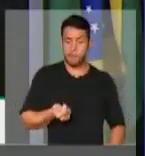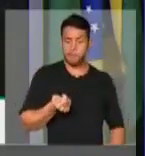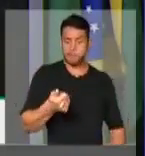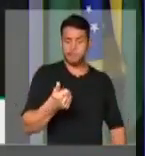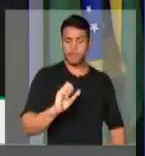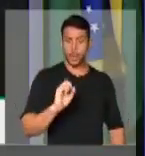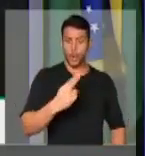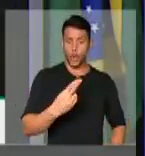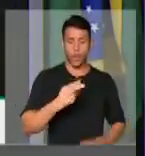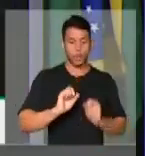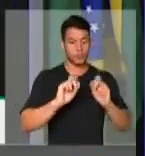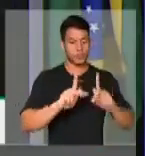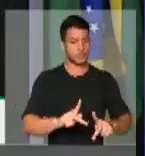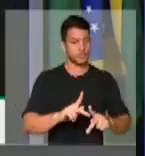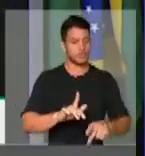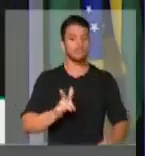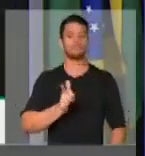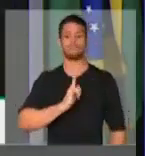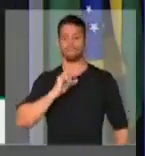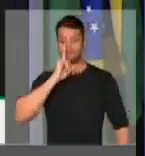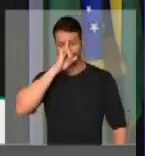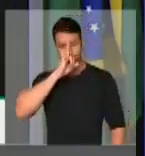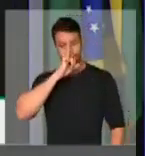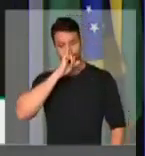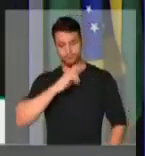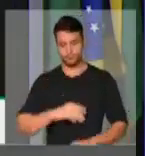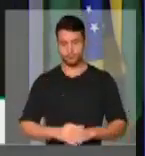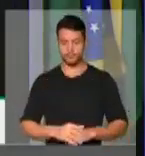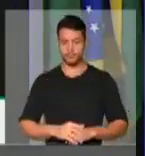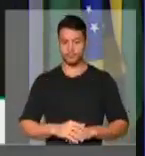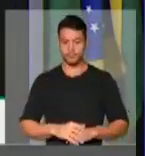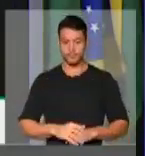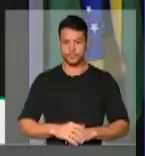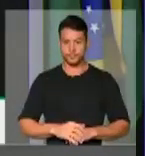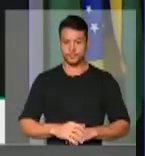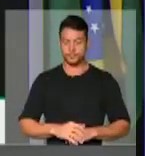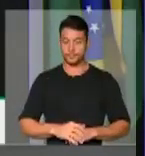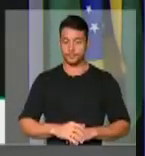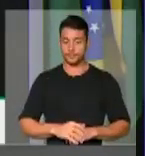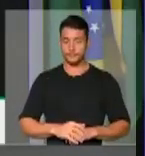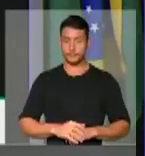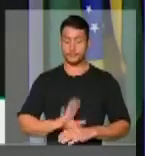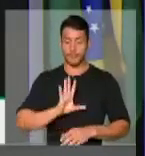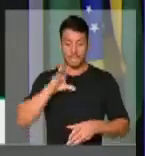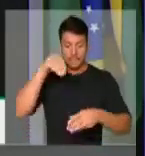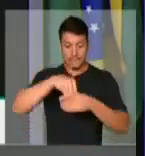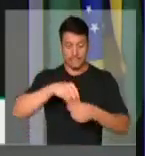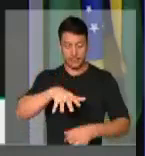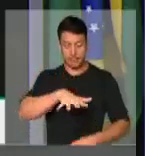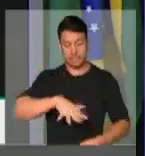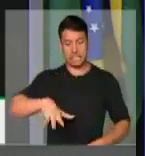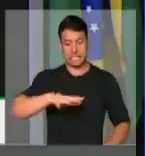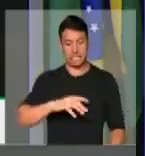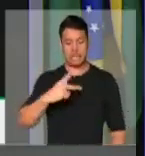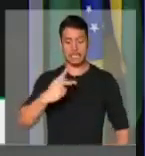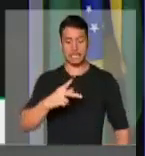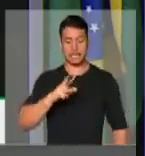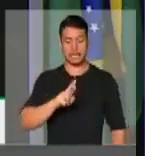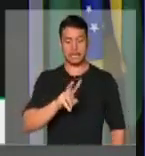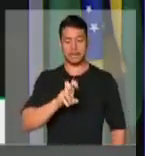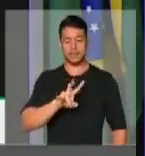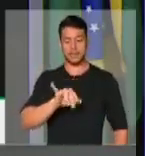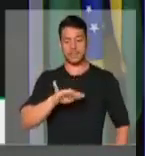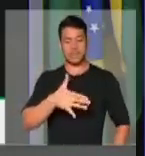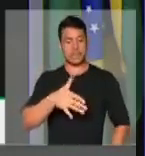estarão em risco em um futuro próximo. Há muitas distorções no sistema previdenciário brasileiro. Além disso,